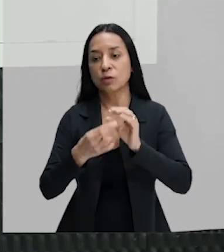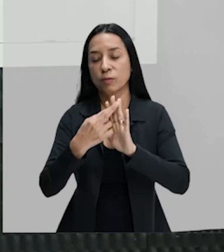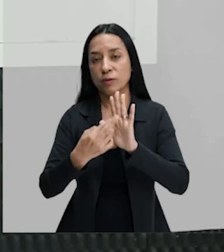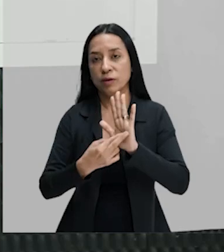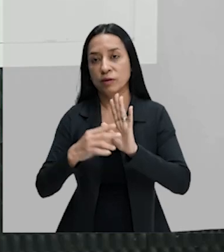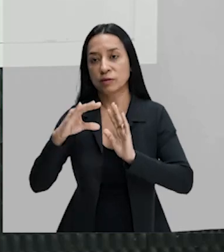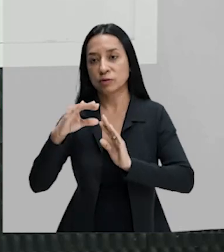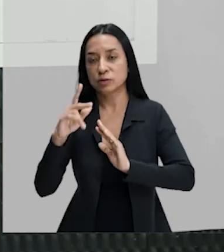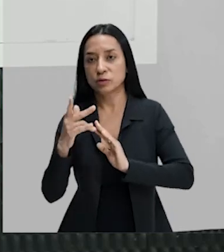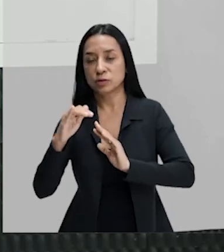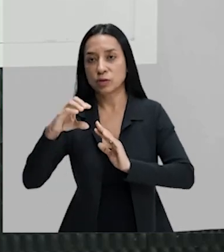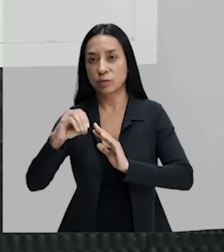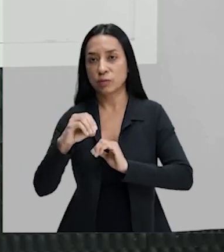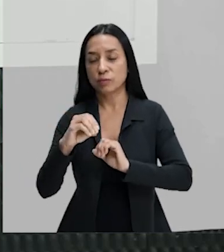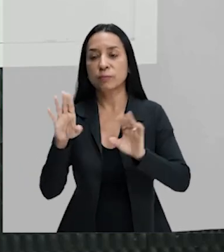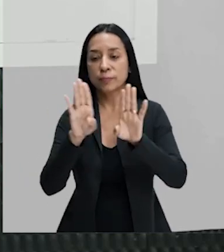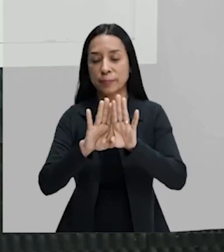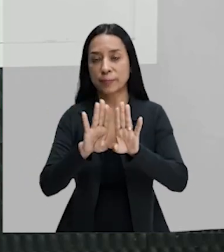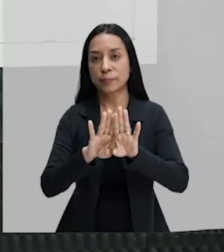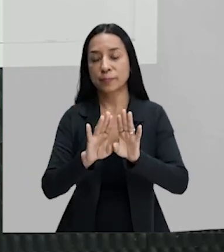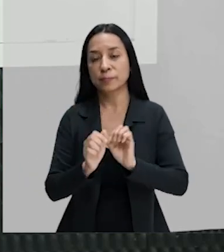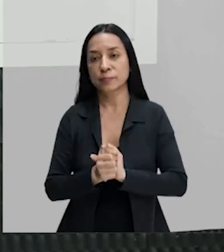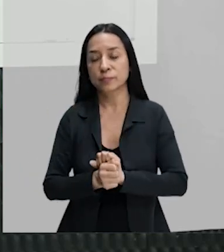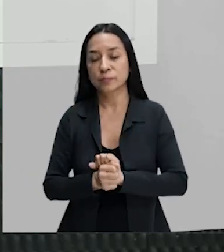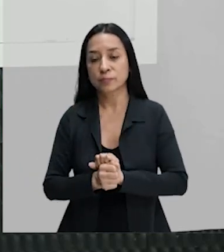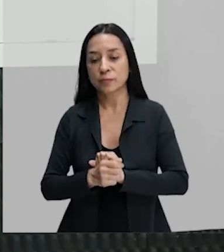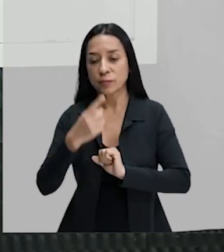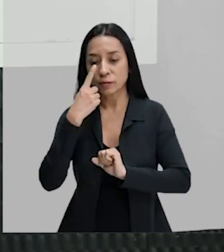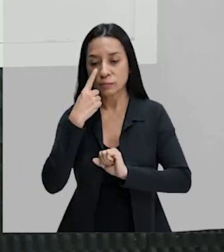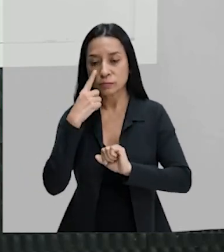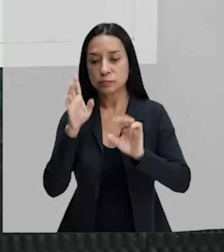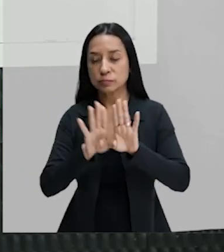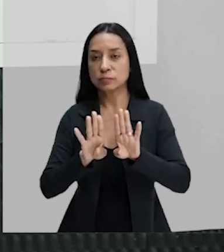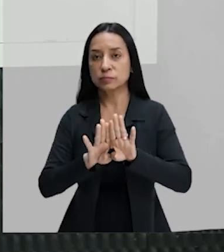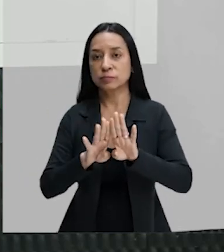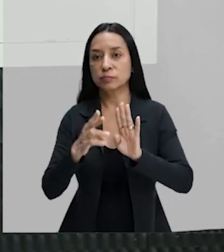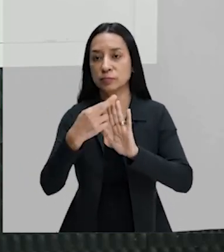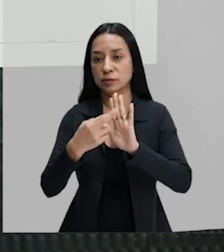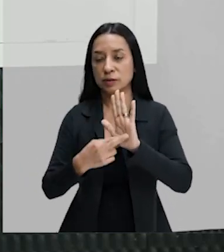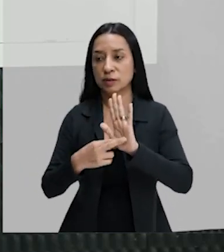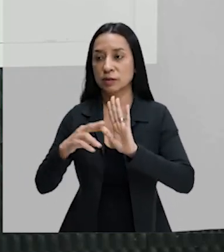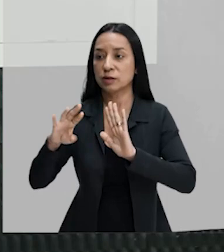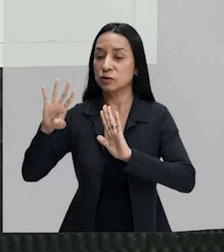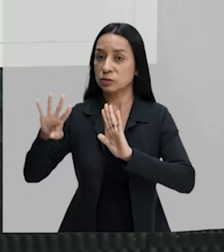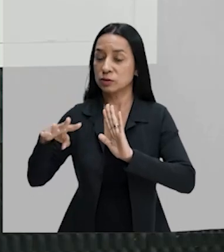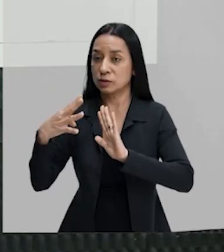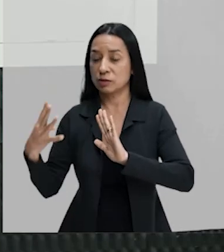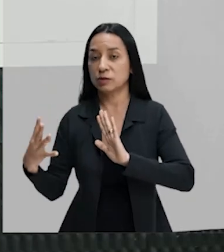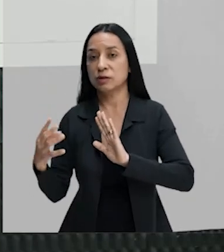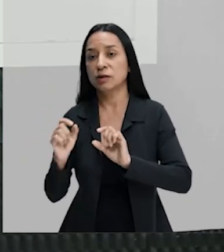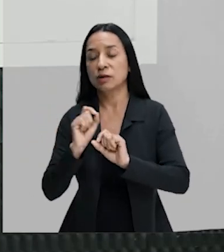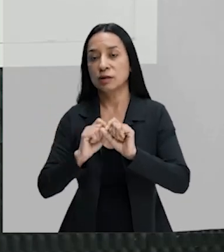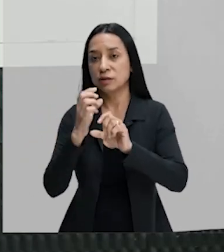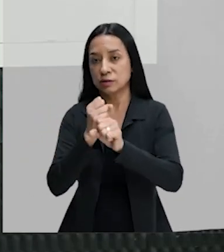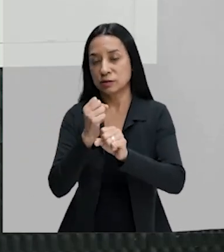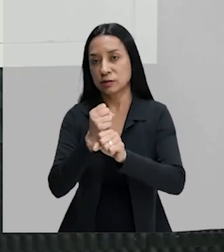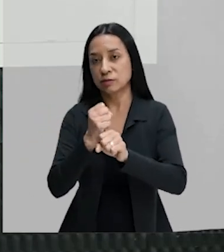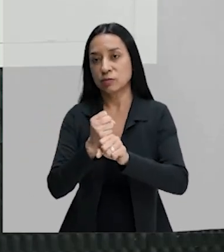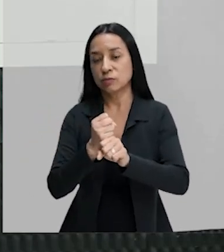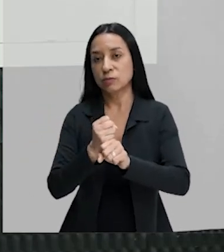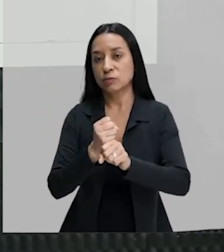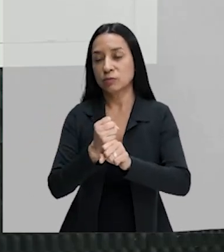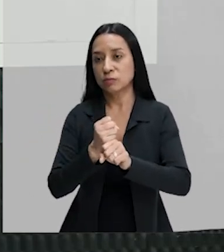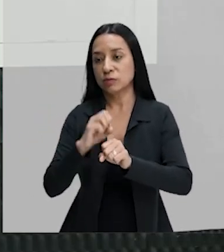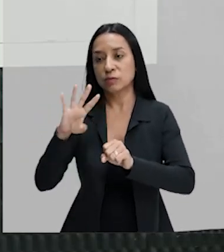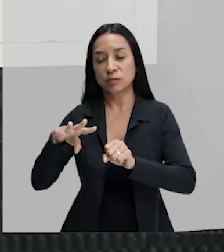e também vimos também regra de Sarri, né, que calcula determinante de matriz de ordem